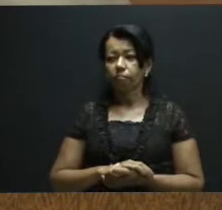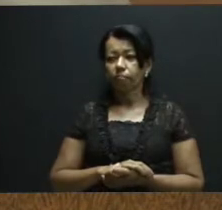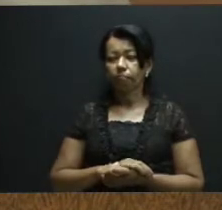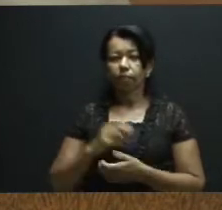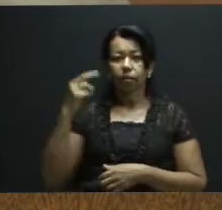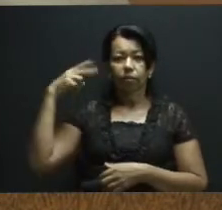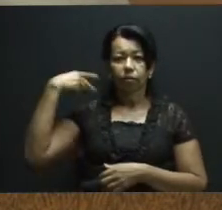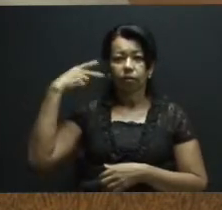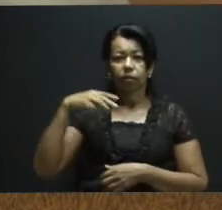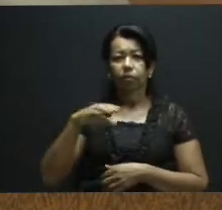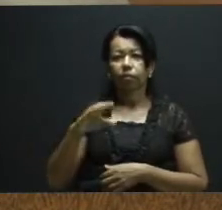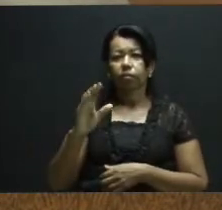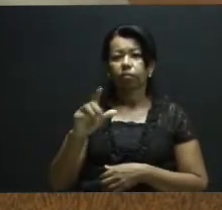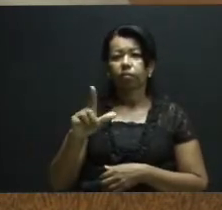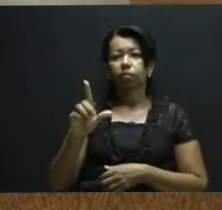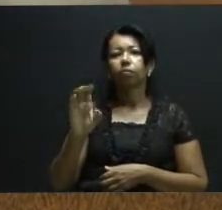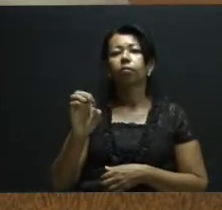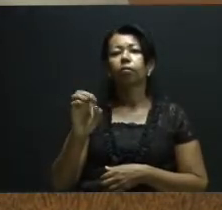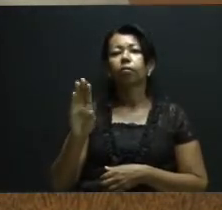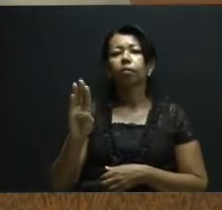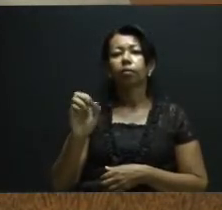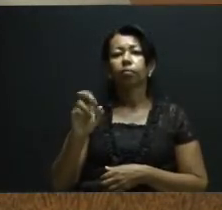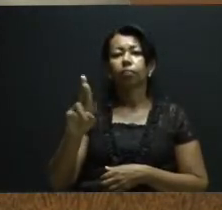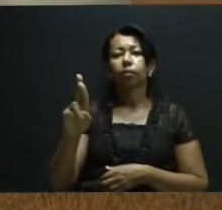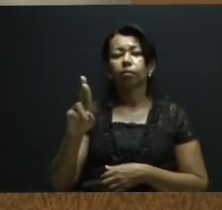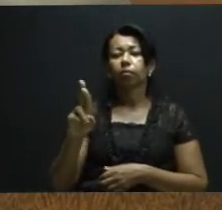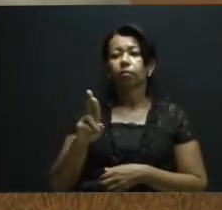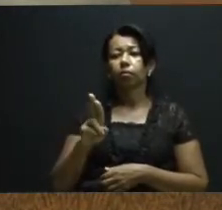o vereador cleber do cavaco